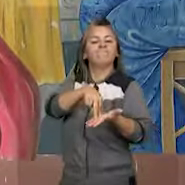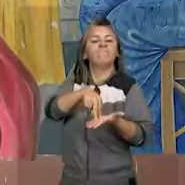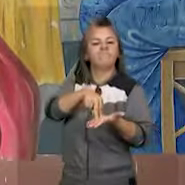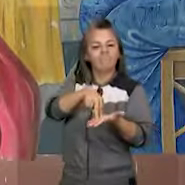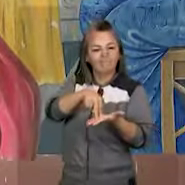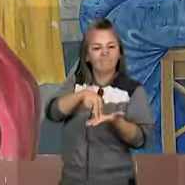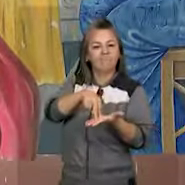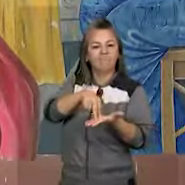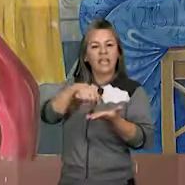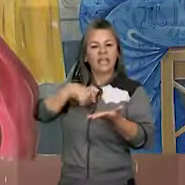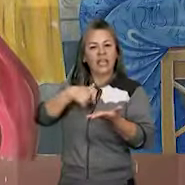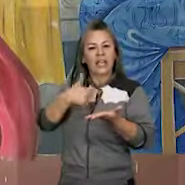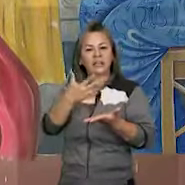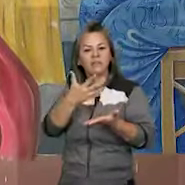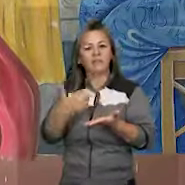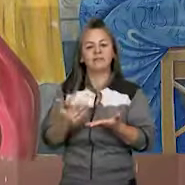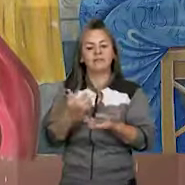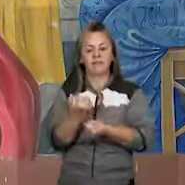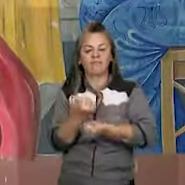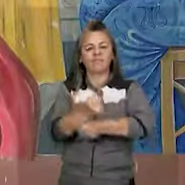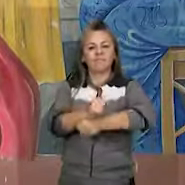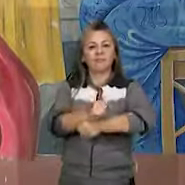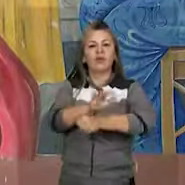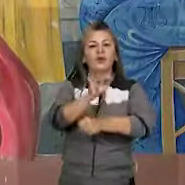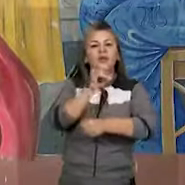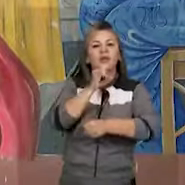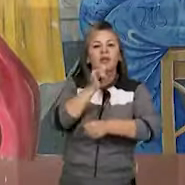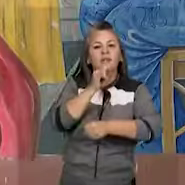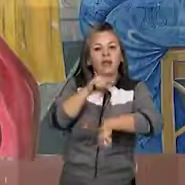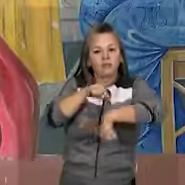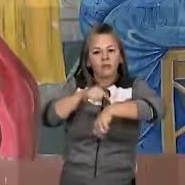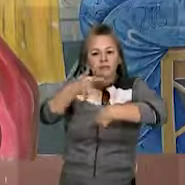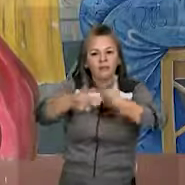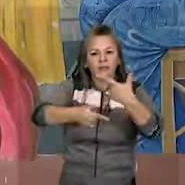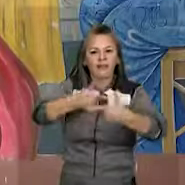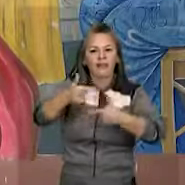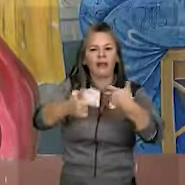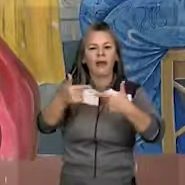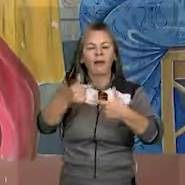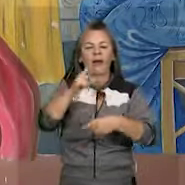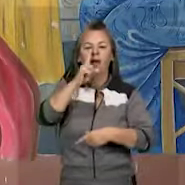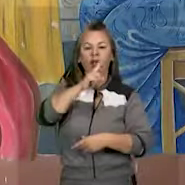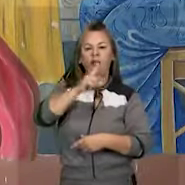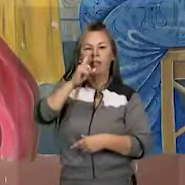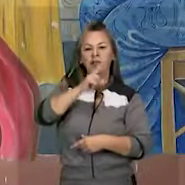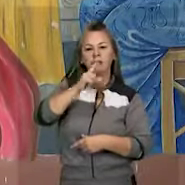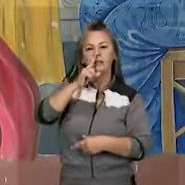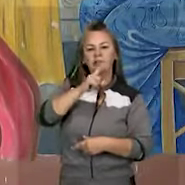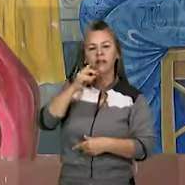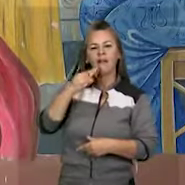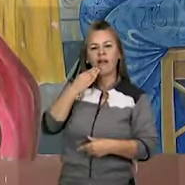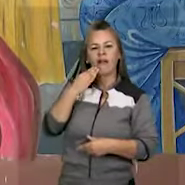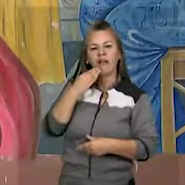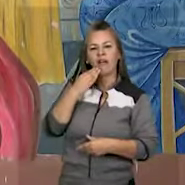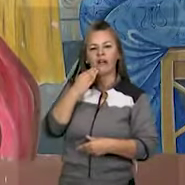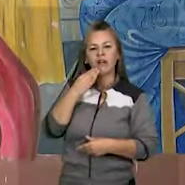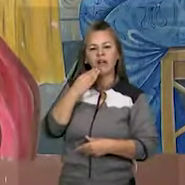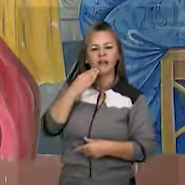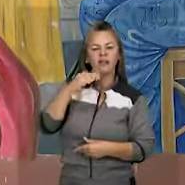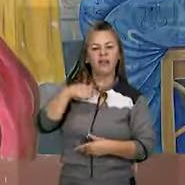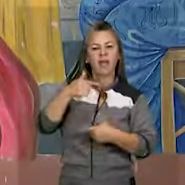que não trabalhavam, faziam errado para ter que repetir, para causar prejuízo financeiro para, né,